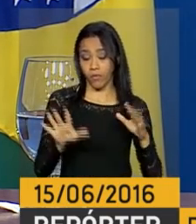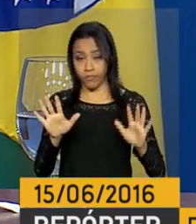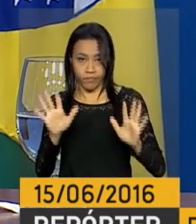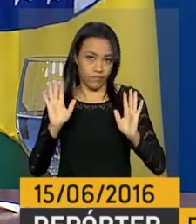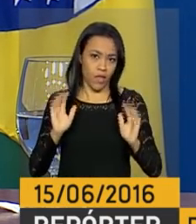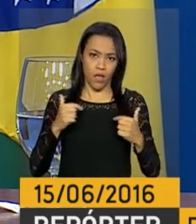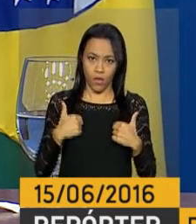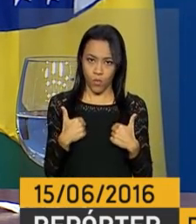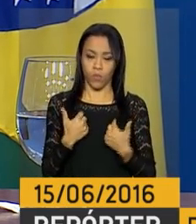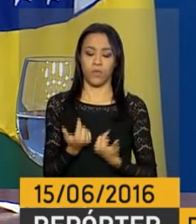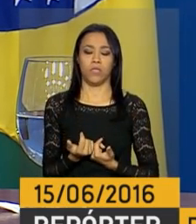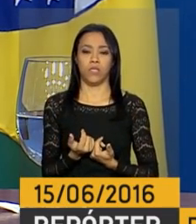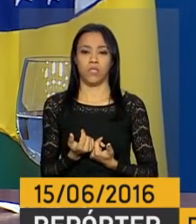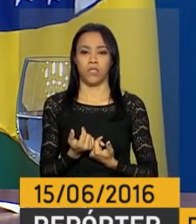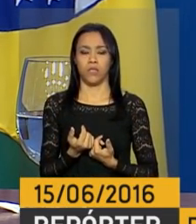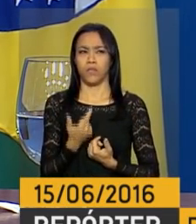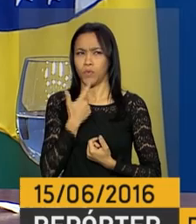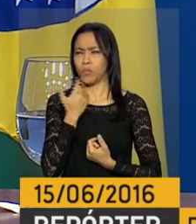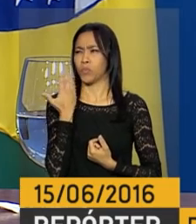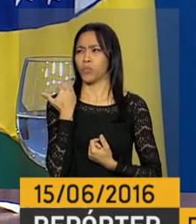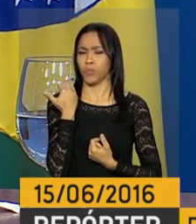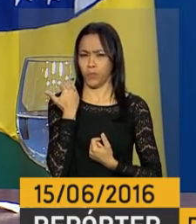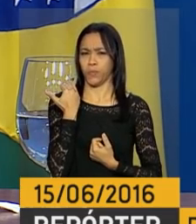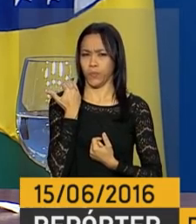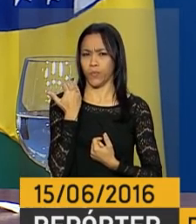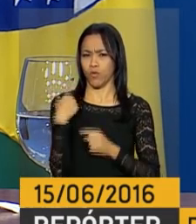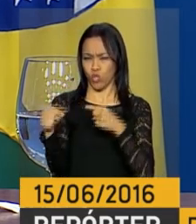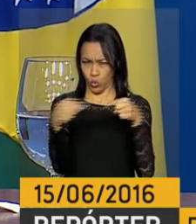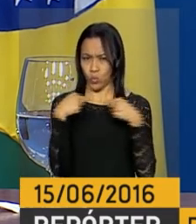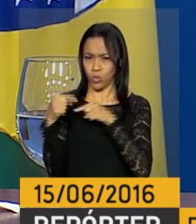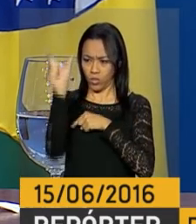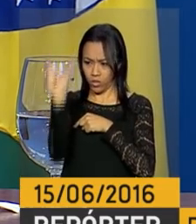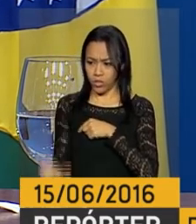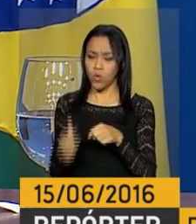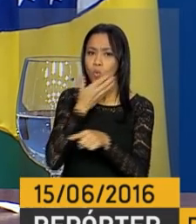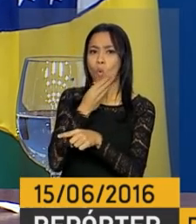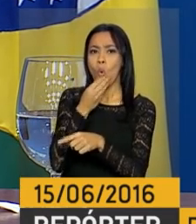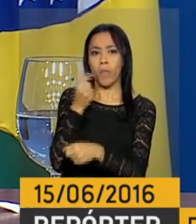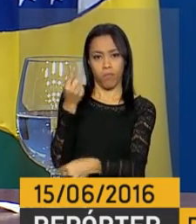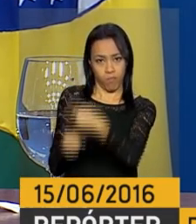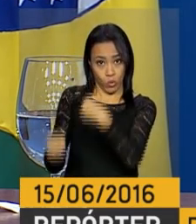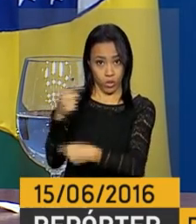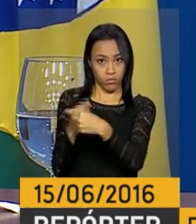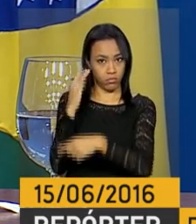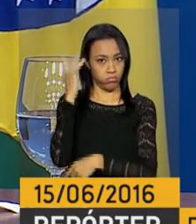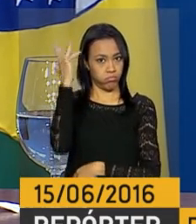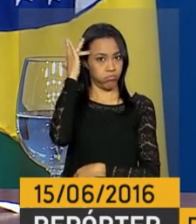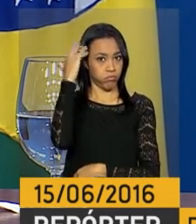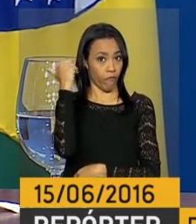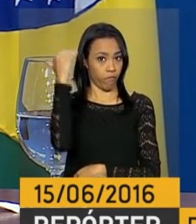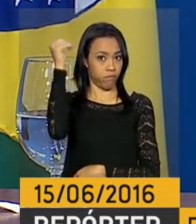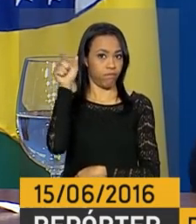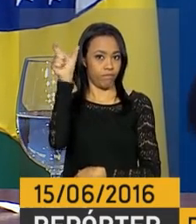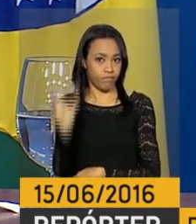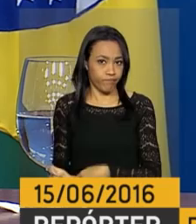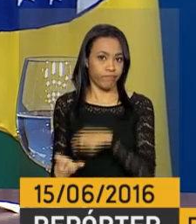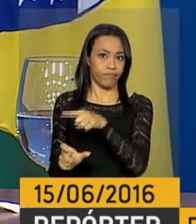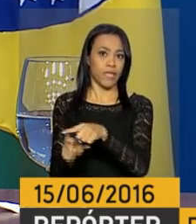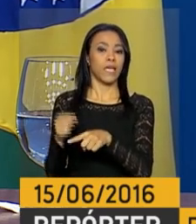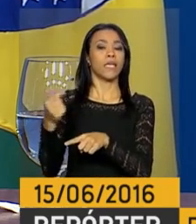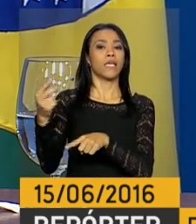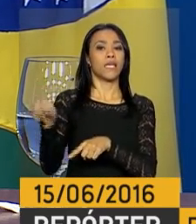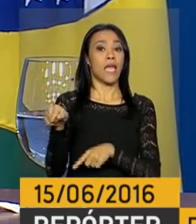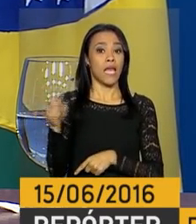eh discuti um dia desse com um político muito importante no Brasil, que ele tá me